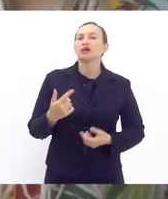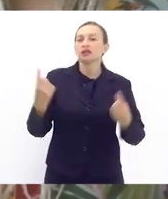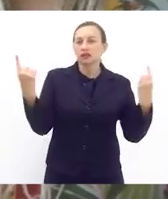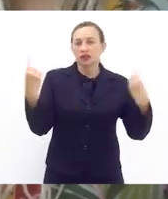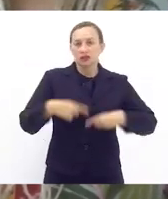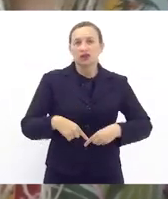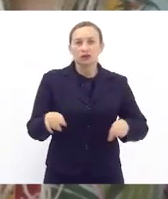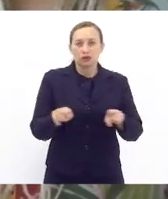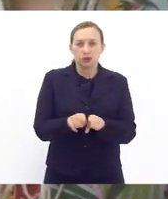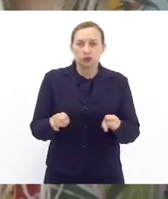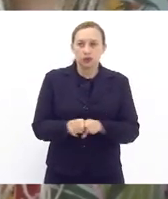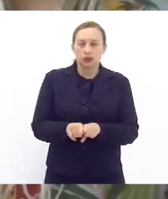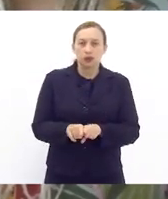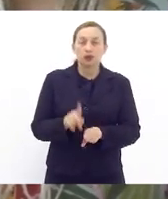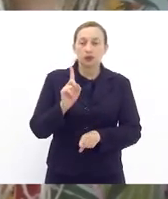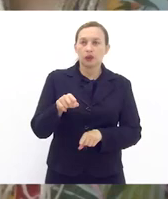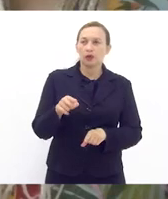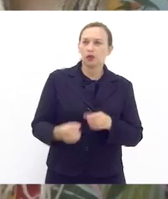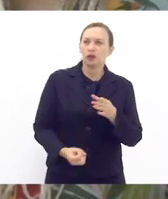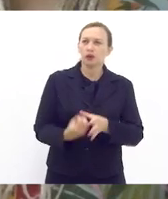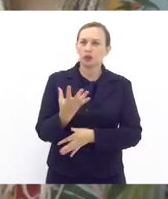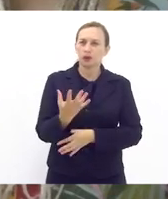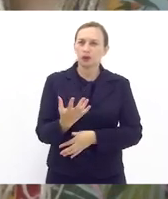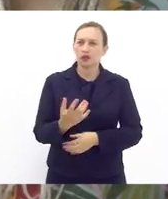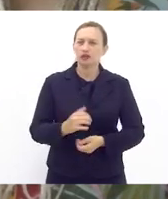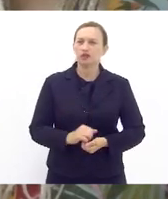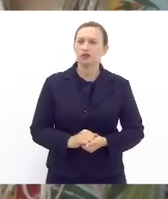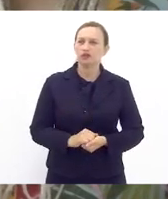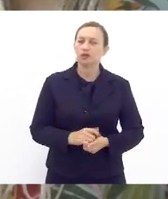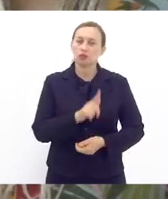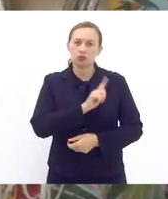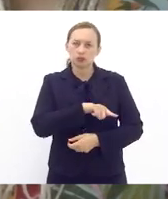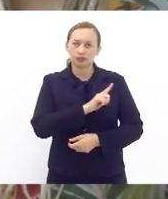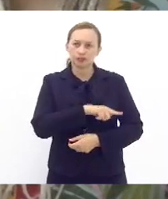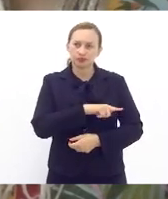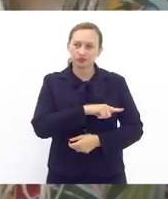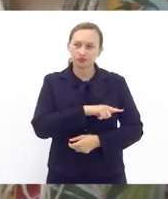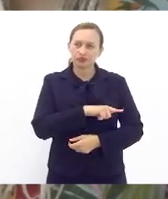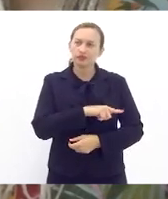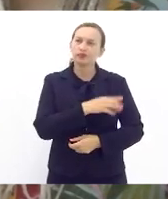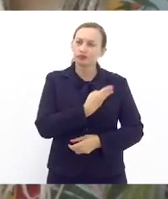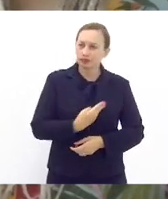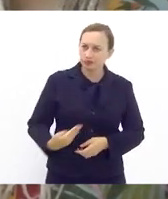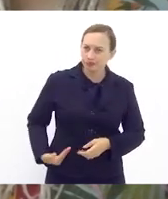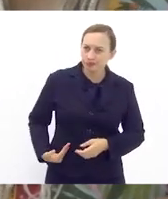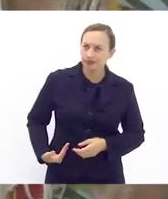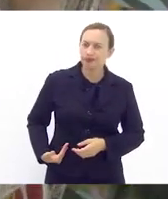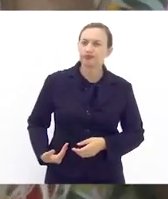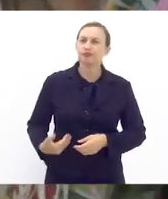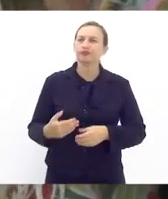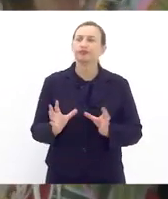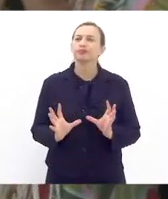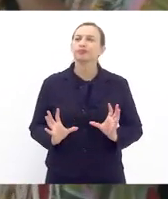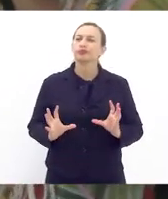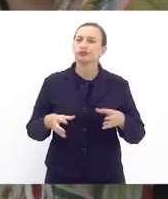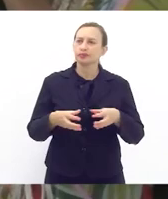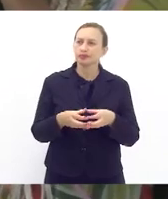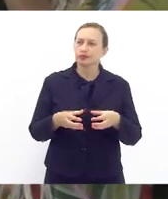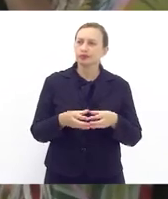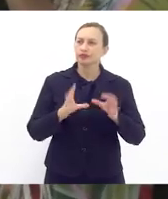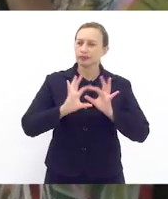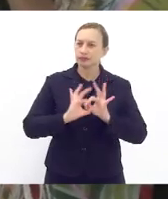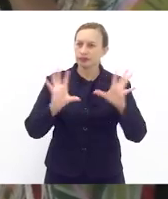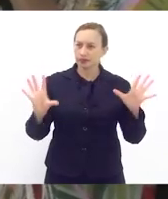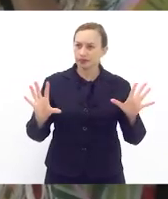desafio também que é o de construir uma gestão pública da escola que seja coletiva e ao mesmo tempo democrática